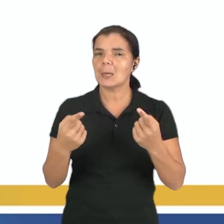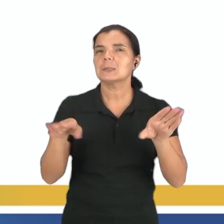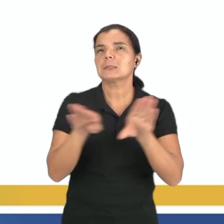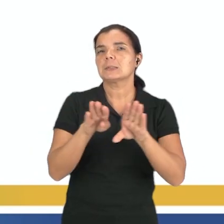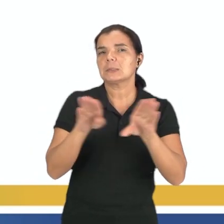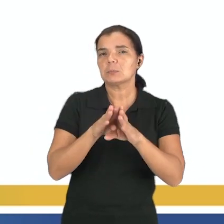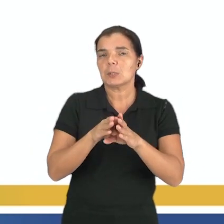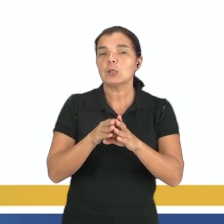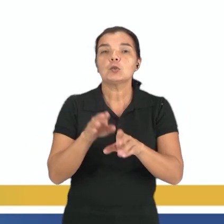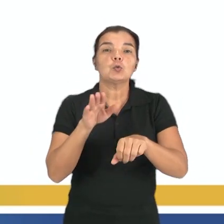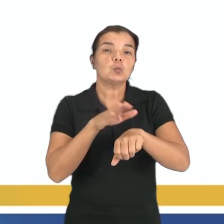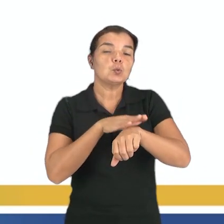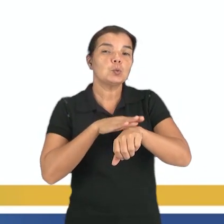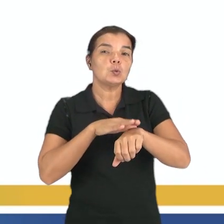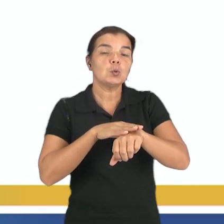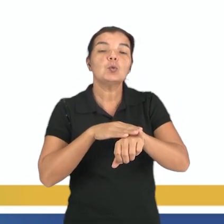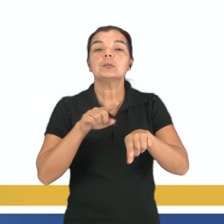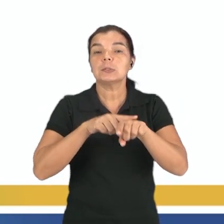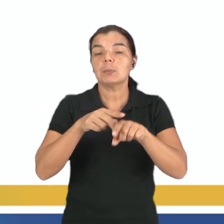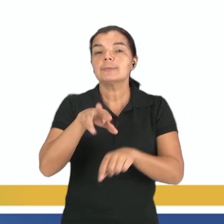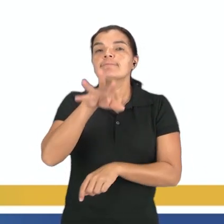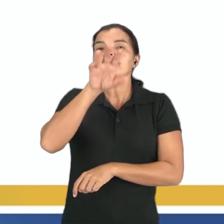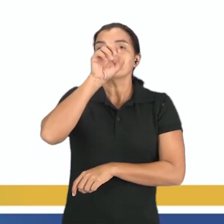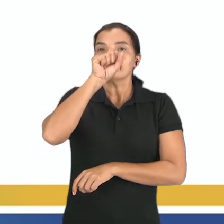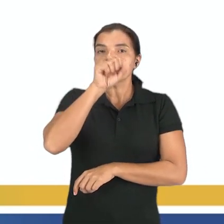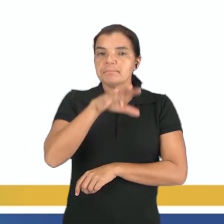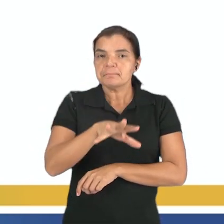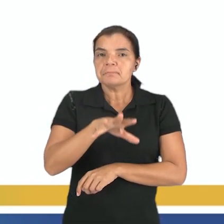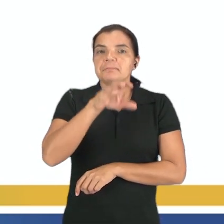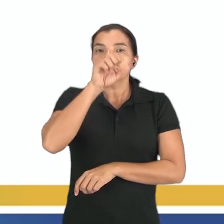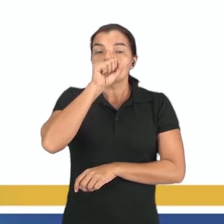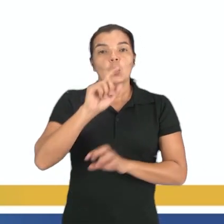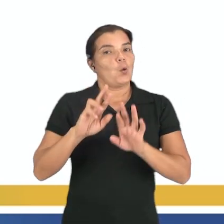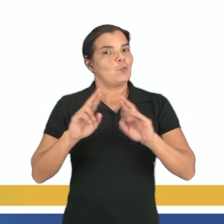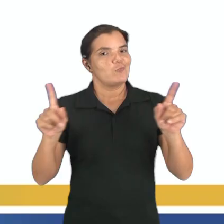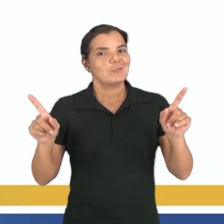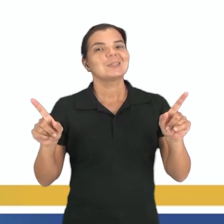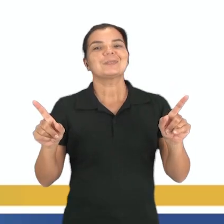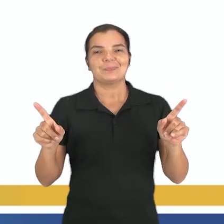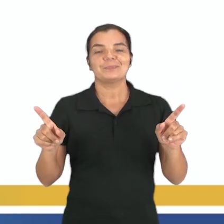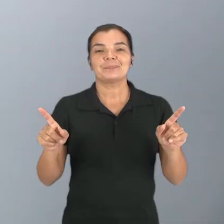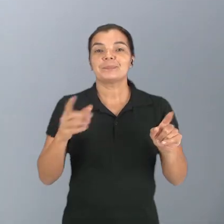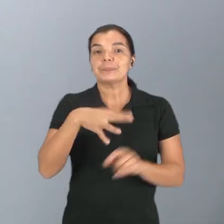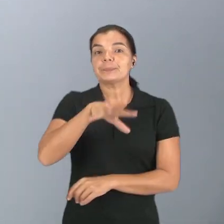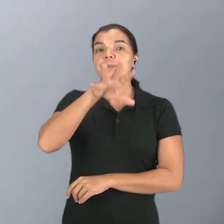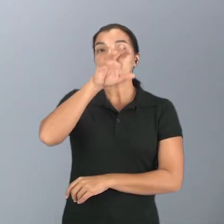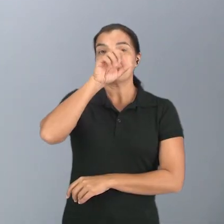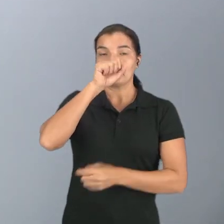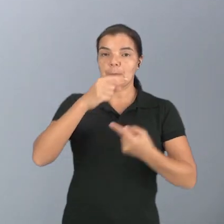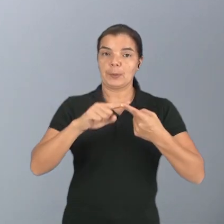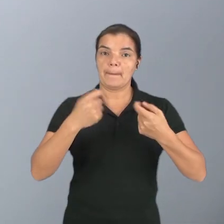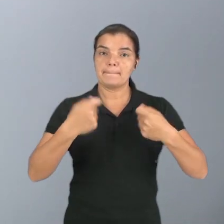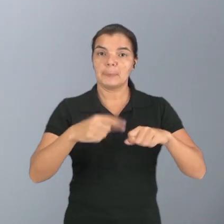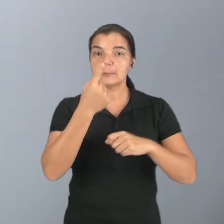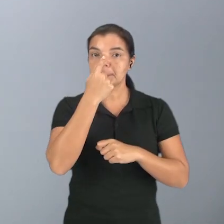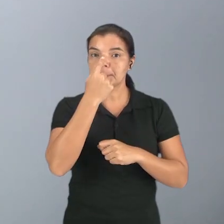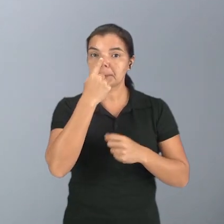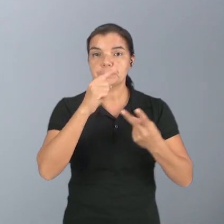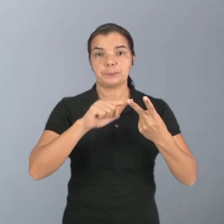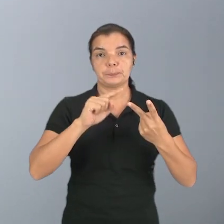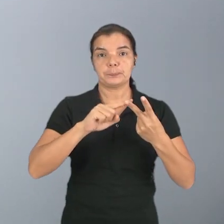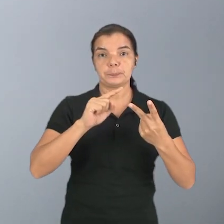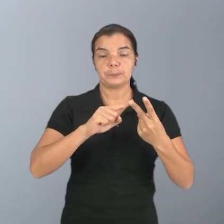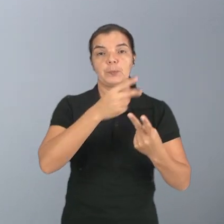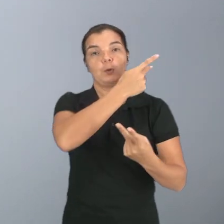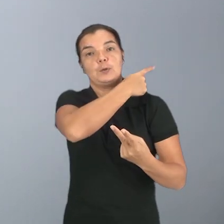lá do sistema respiratório, os órgãos que vão fazer a sua composição são outros. Para o sistema respiratório, eu vou precisar das narinas, eu vou precisar